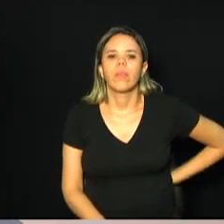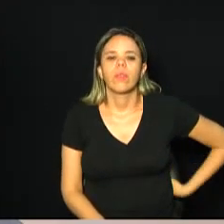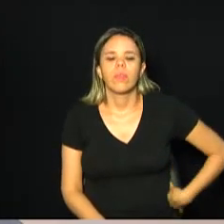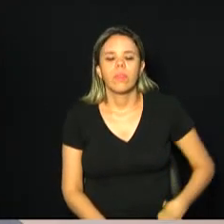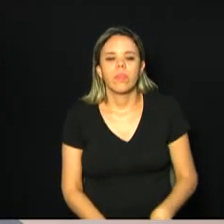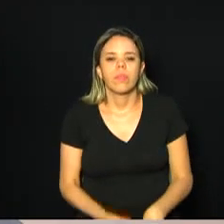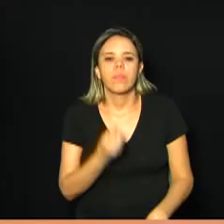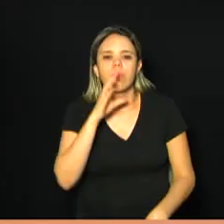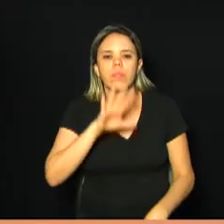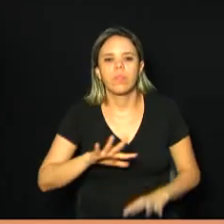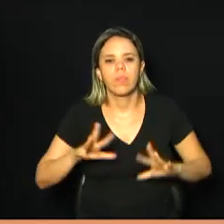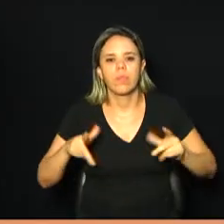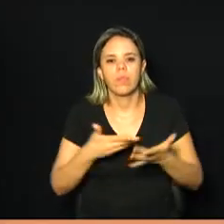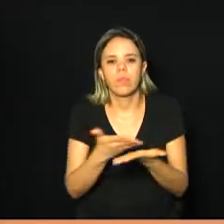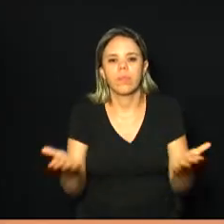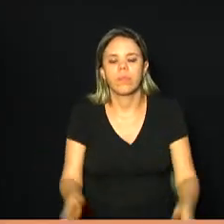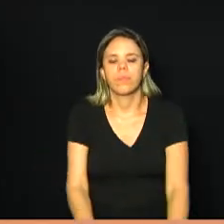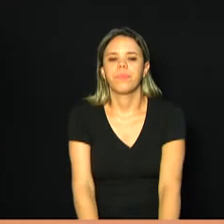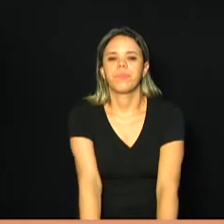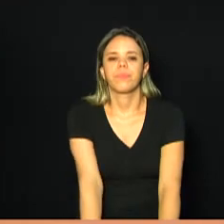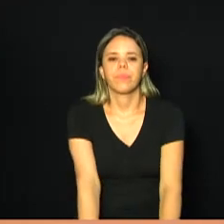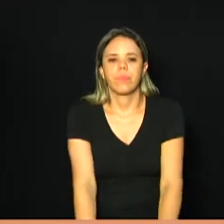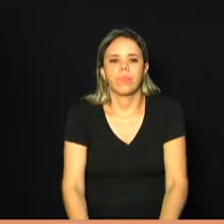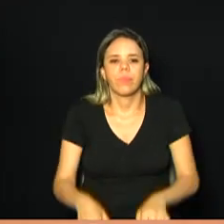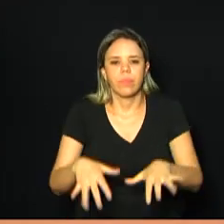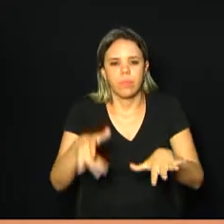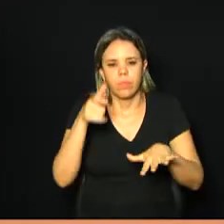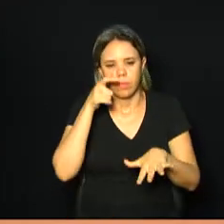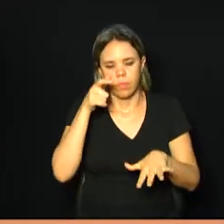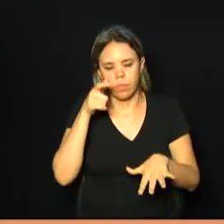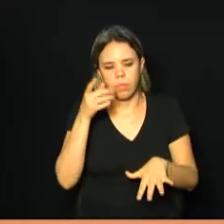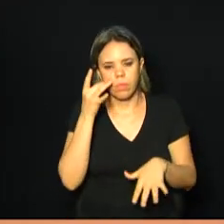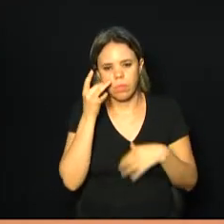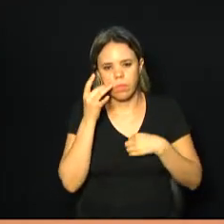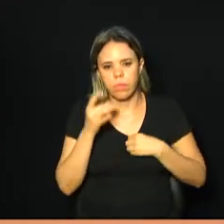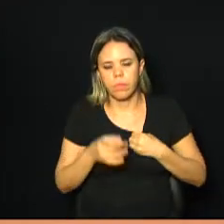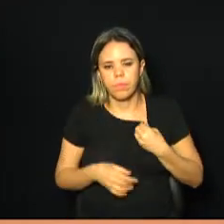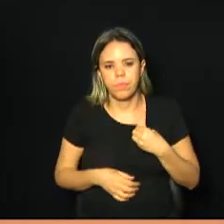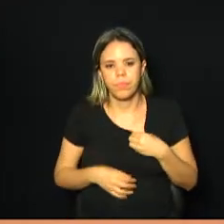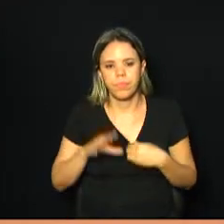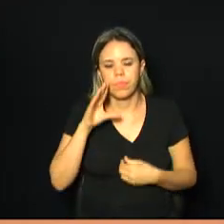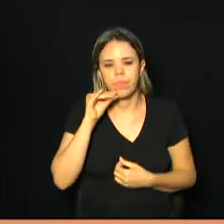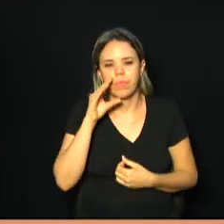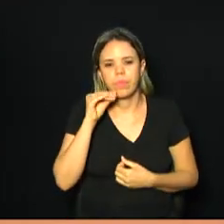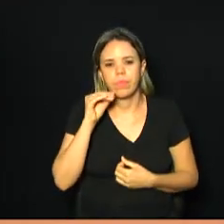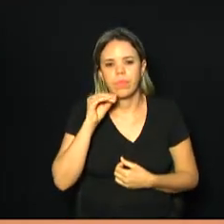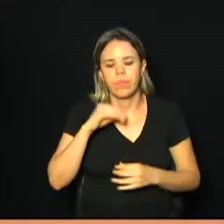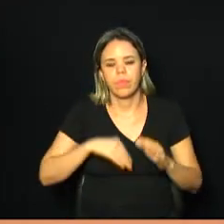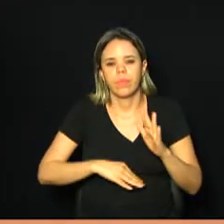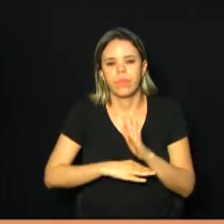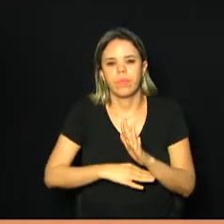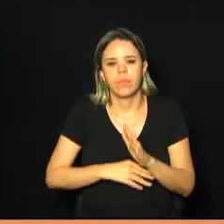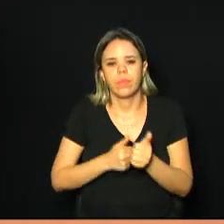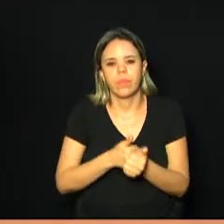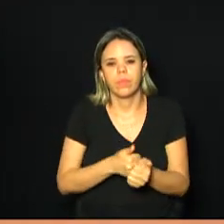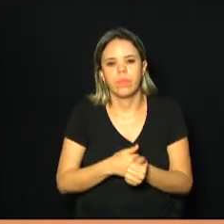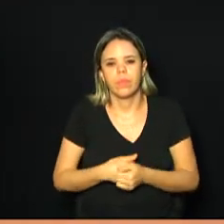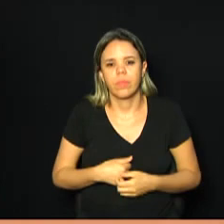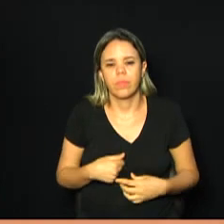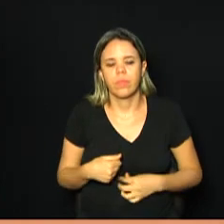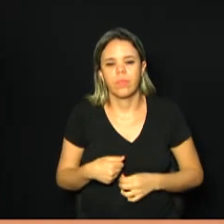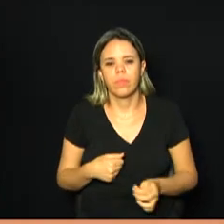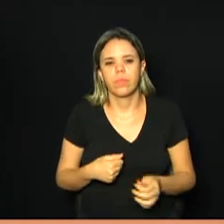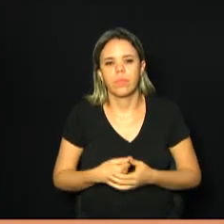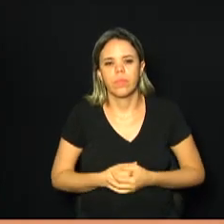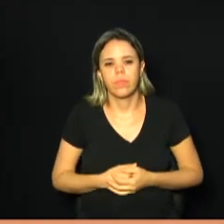Boa tarde a todos, boa tarde ao público que está aqui presente, aos funcionários da Câmara que estão nos acompanhando.